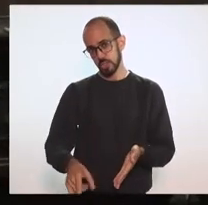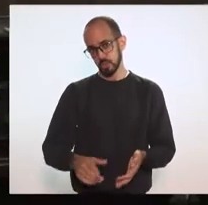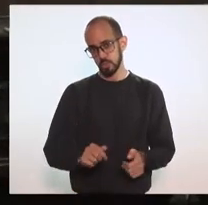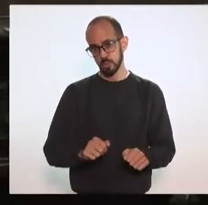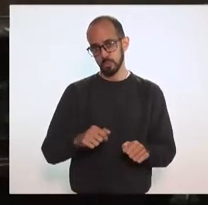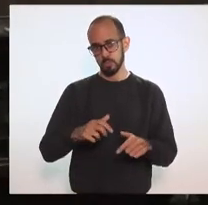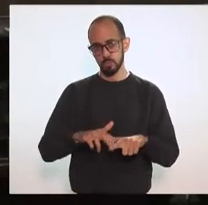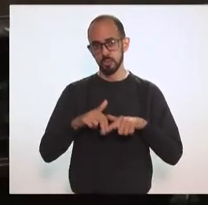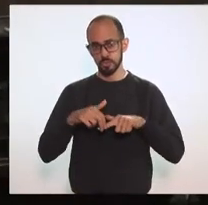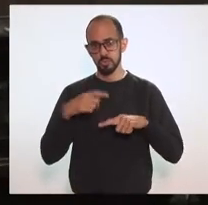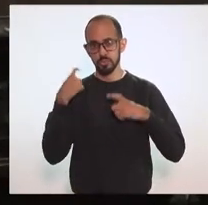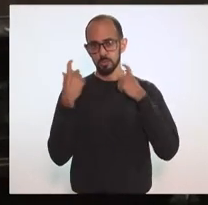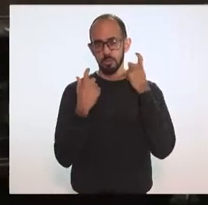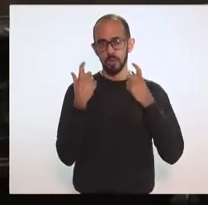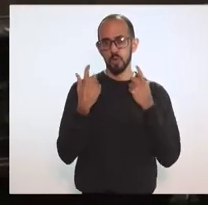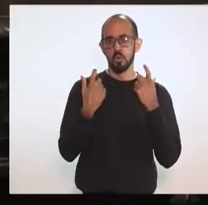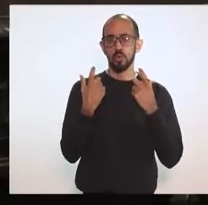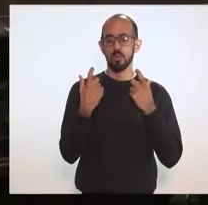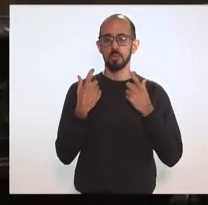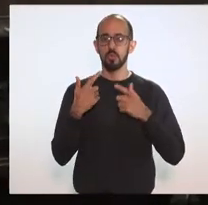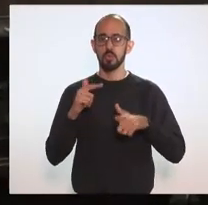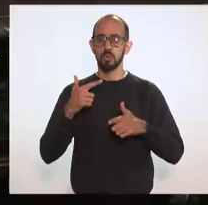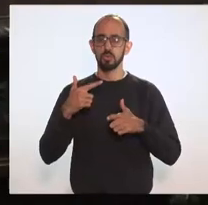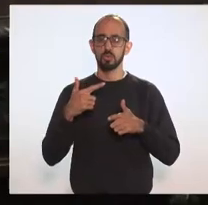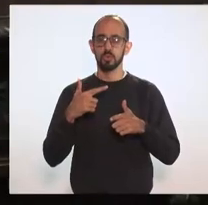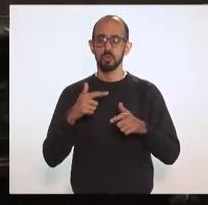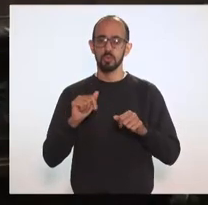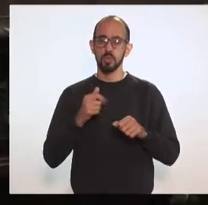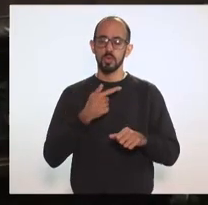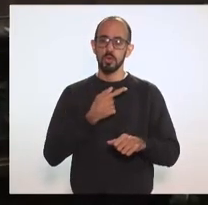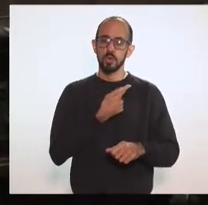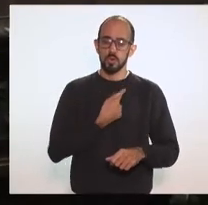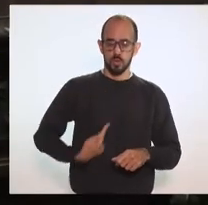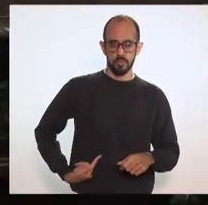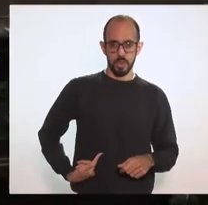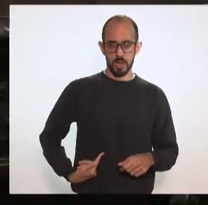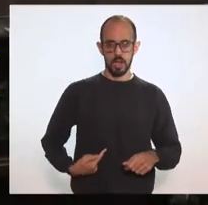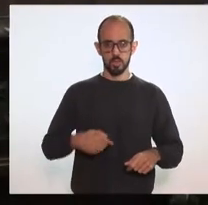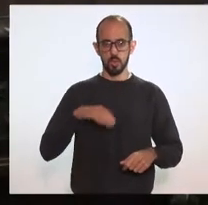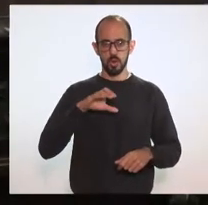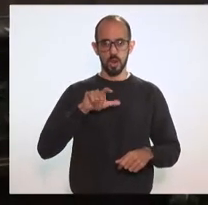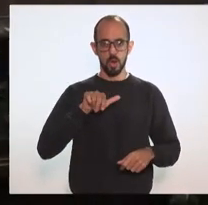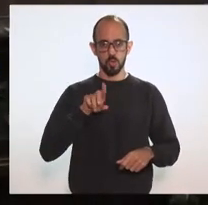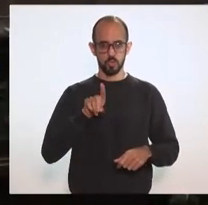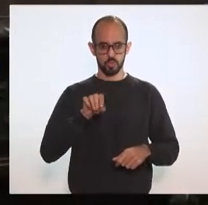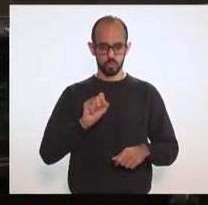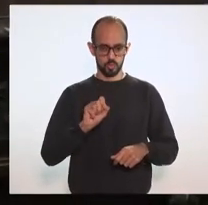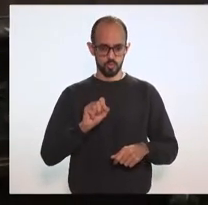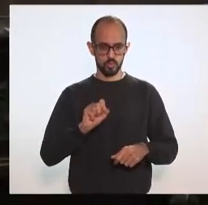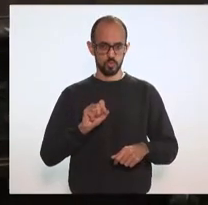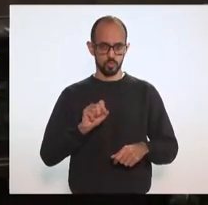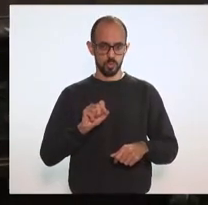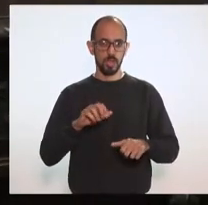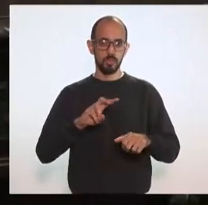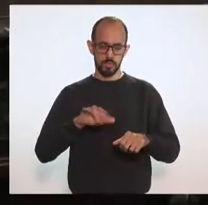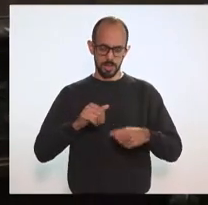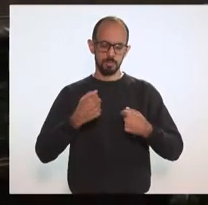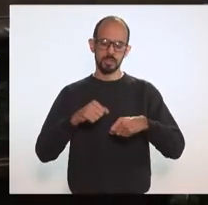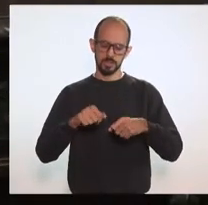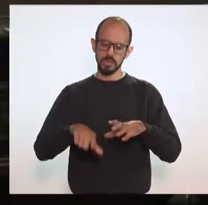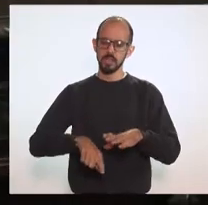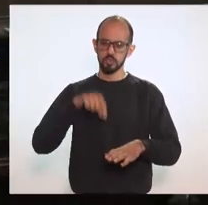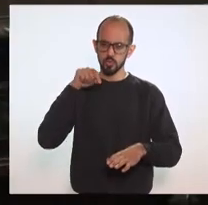preocupo com a situação do governador Cláudio Castro ele vai precisar fazer uma e